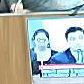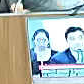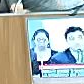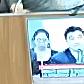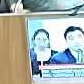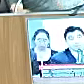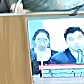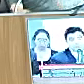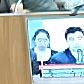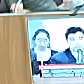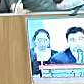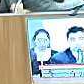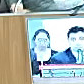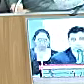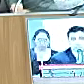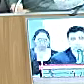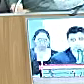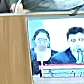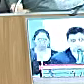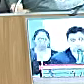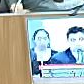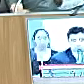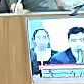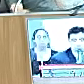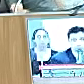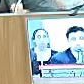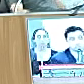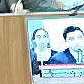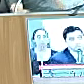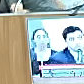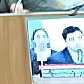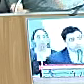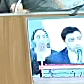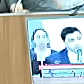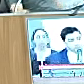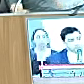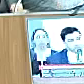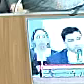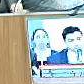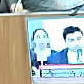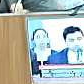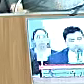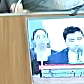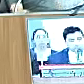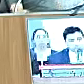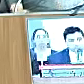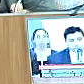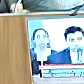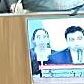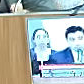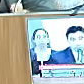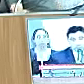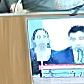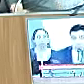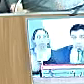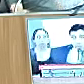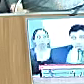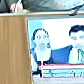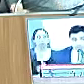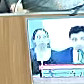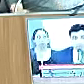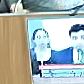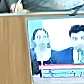era ouvir atentamente as sugestões às propostas e é uma reunião onde está os representantes do executivo com o